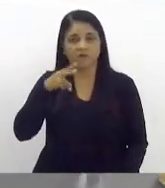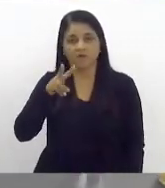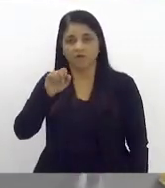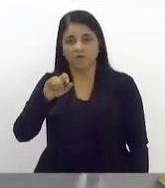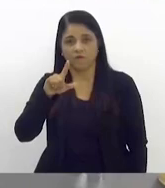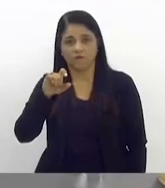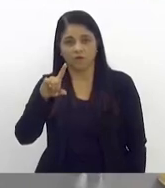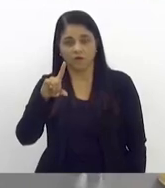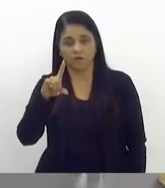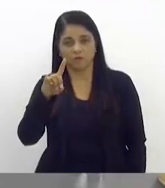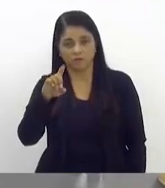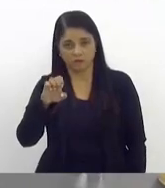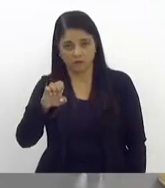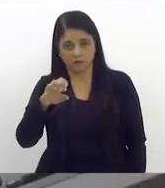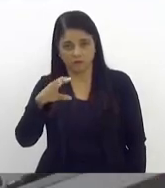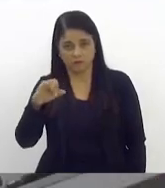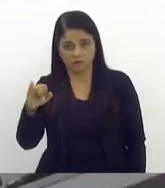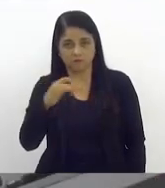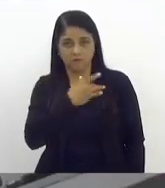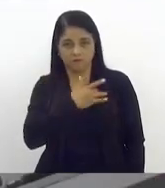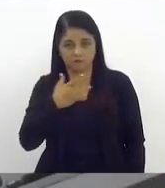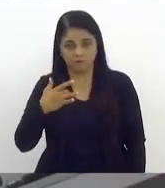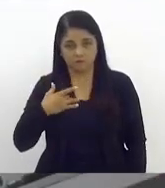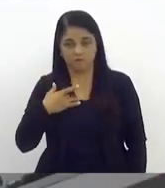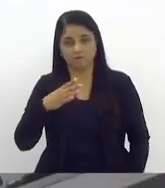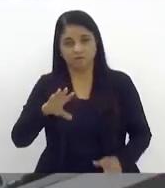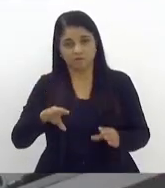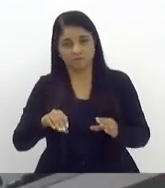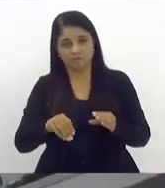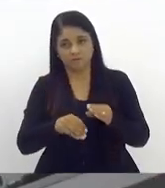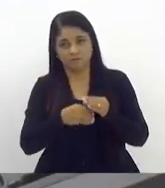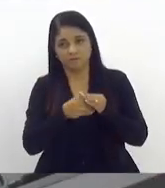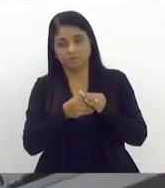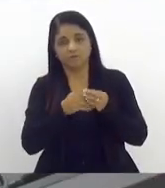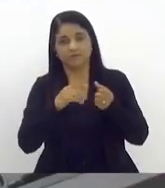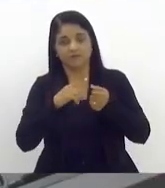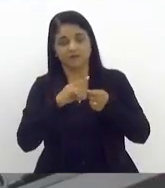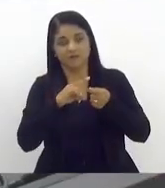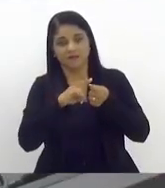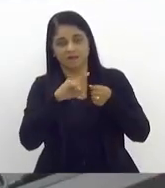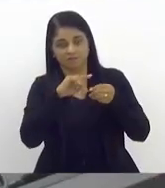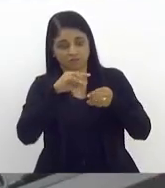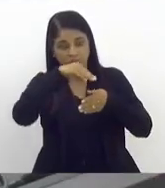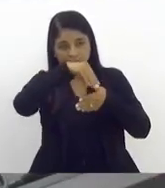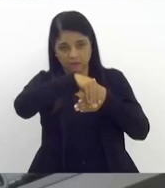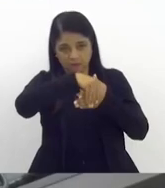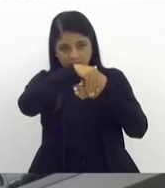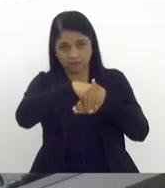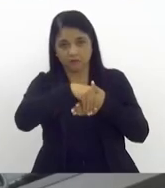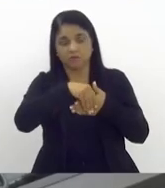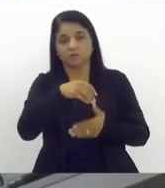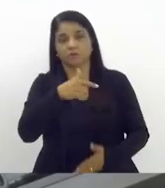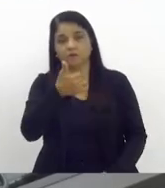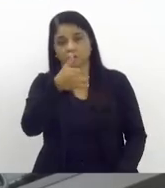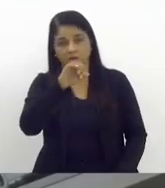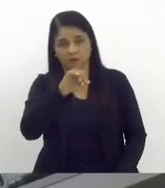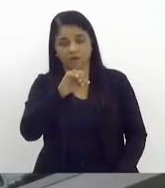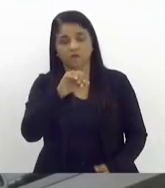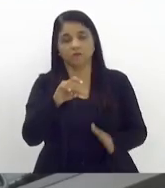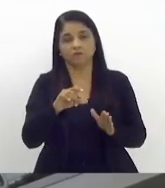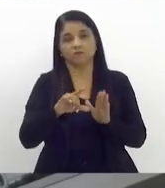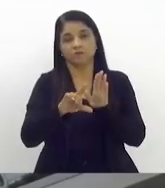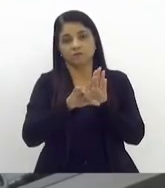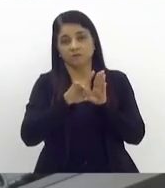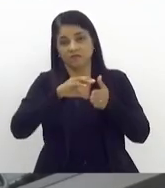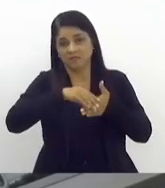da Saúde, que adicione a linha no inciso 10 do artigo 11 da Lei Complementar 184